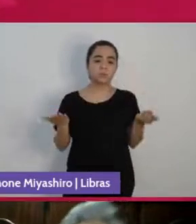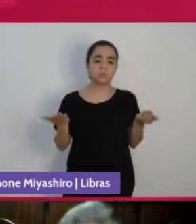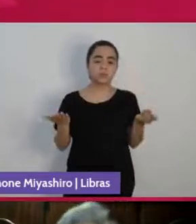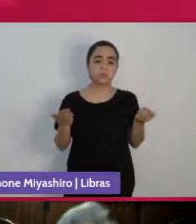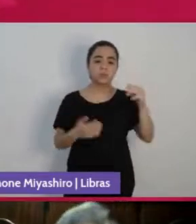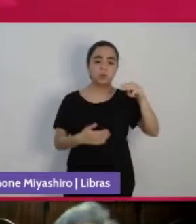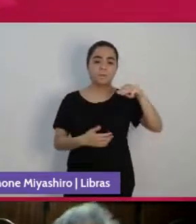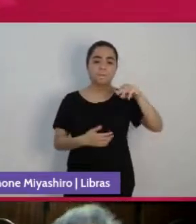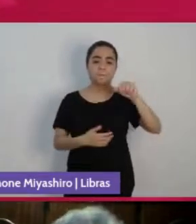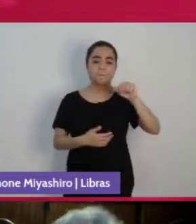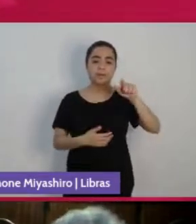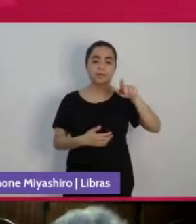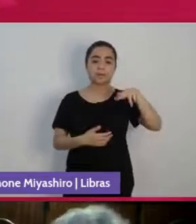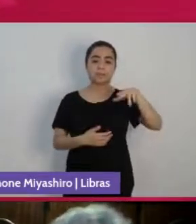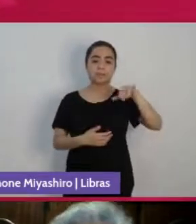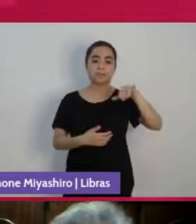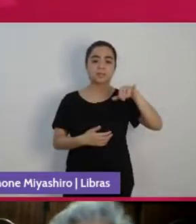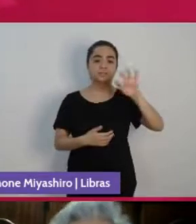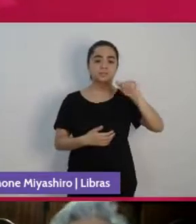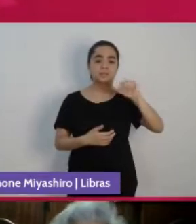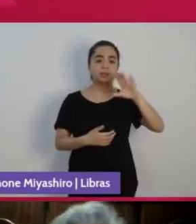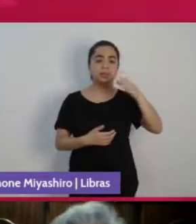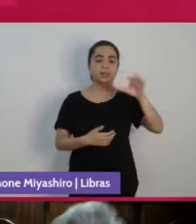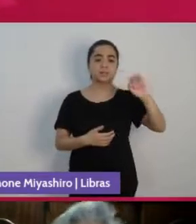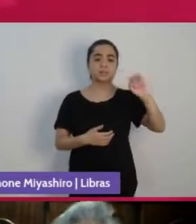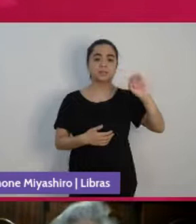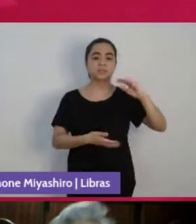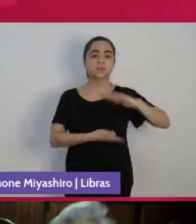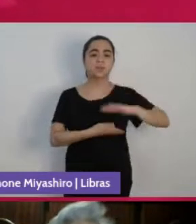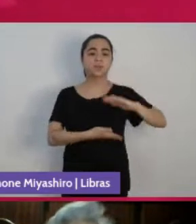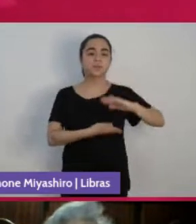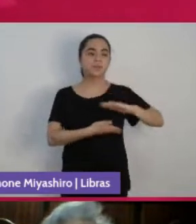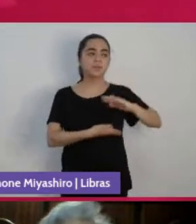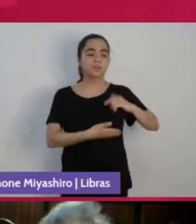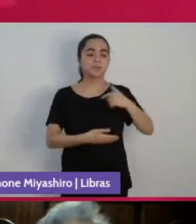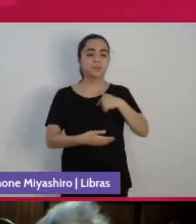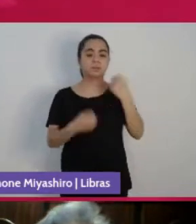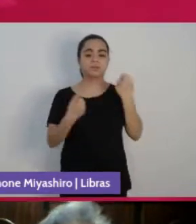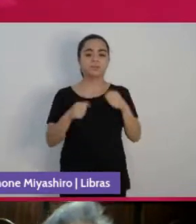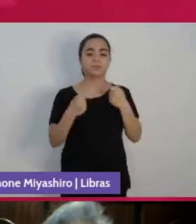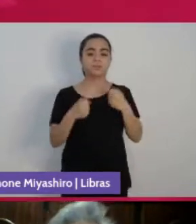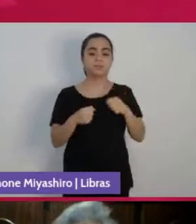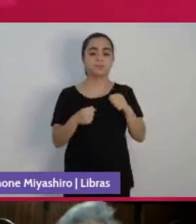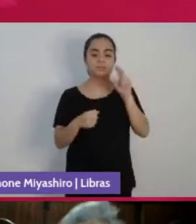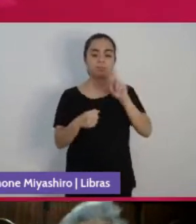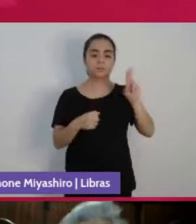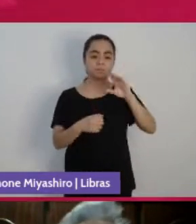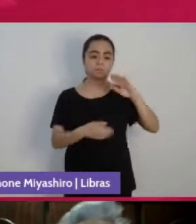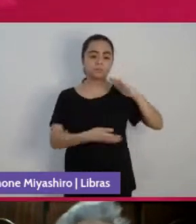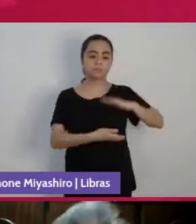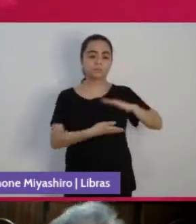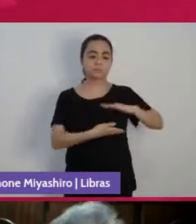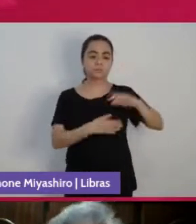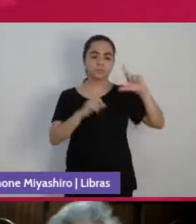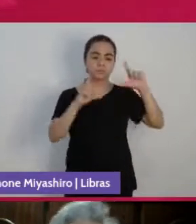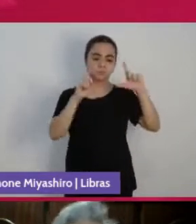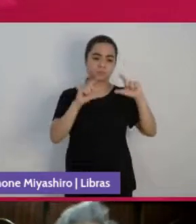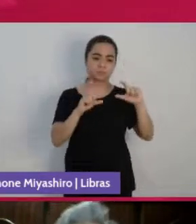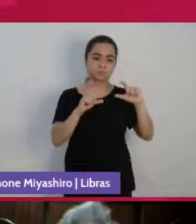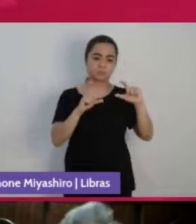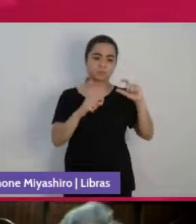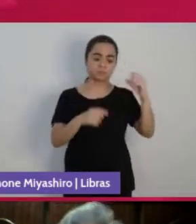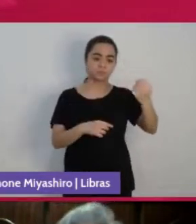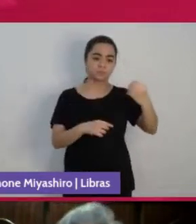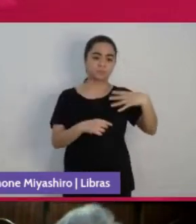Magnificação, na mamografia, eu preciso usar compressor pequeno, foco